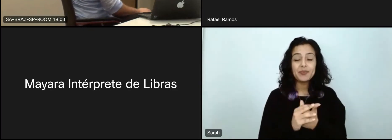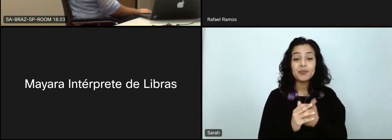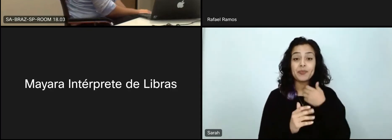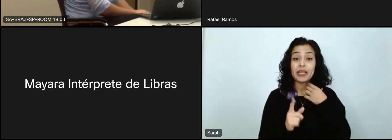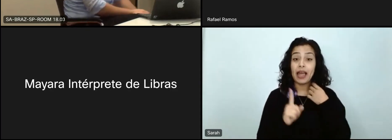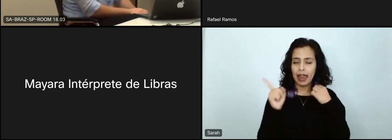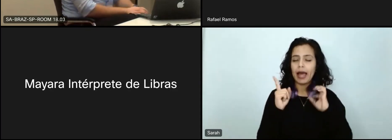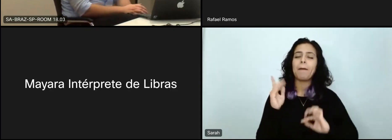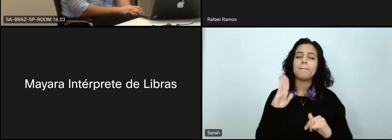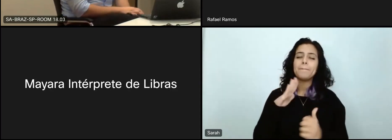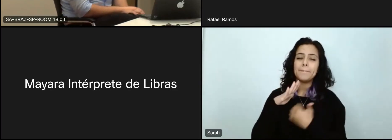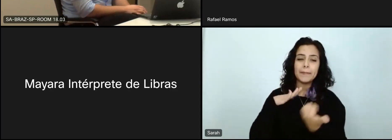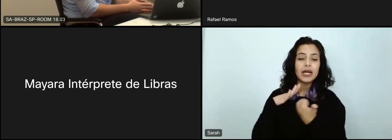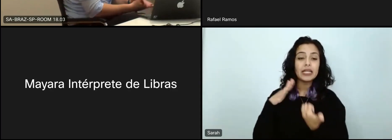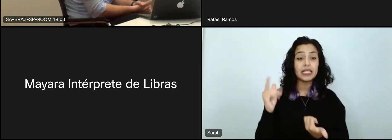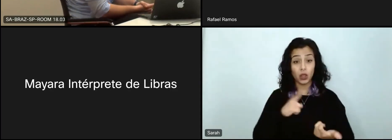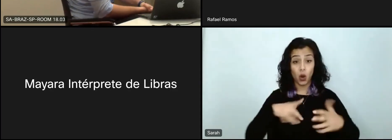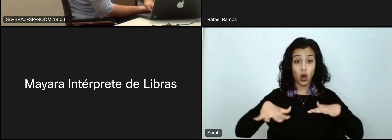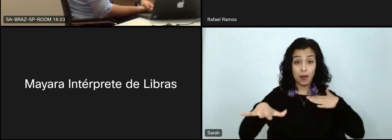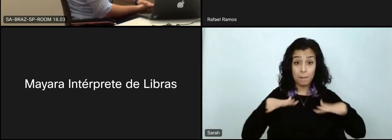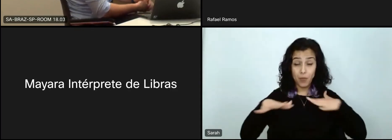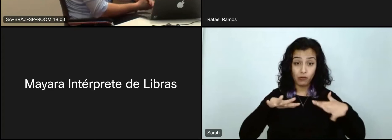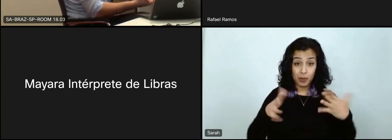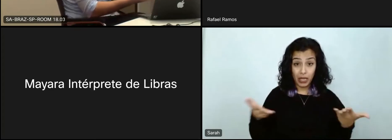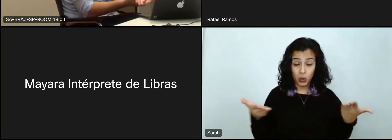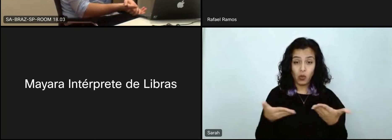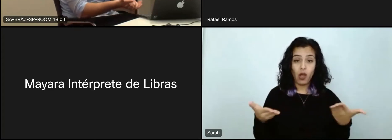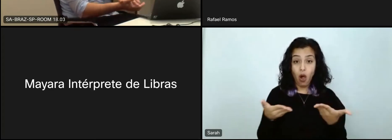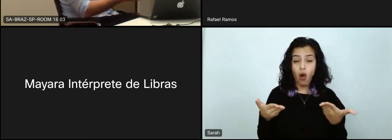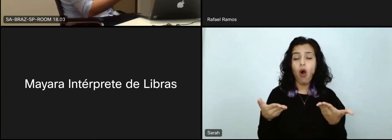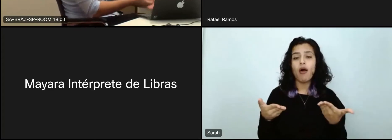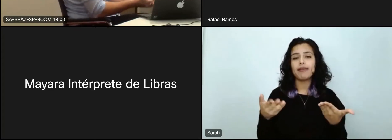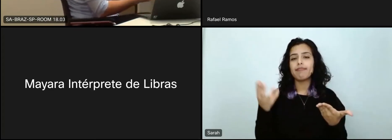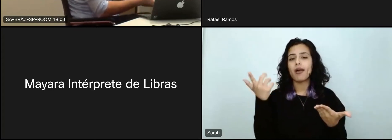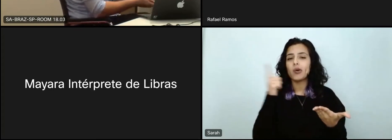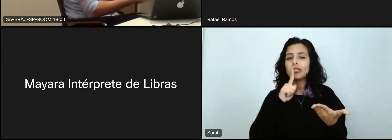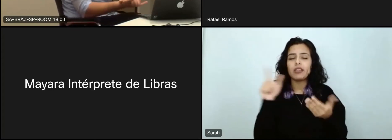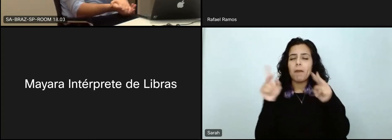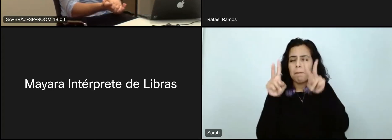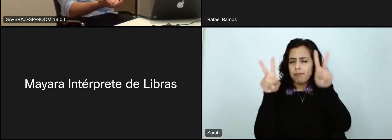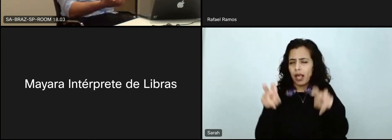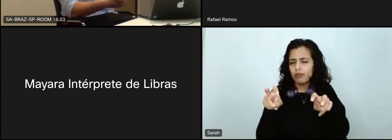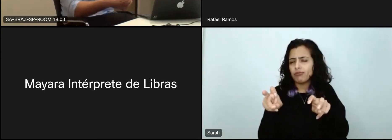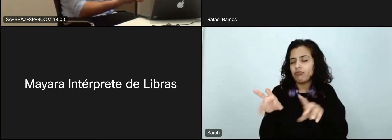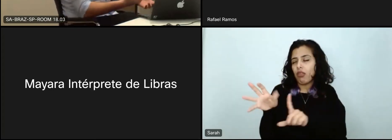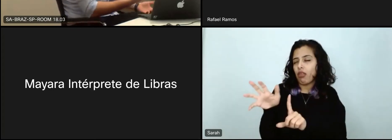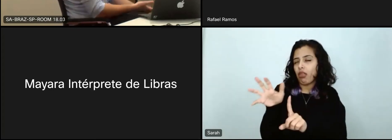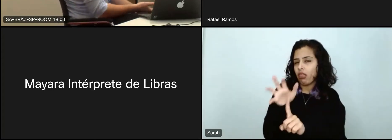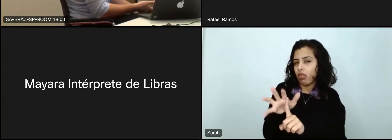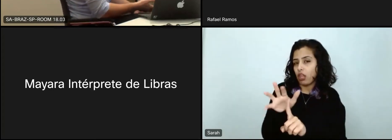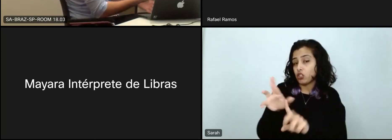com um movimento muito interessante de provocar os assuntos de D&I, né, que é diversidade, equidade e inclusão, no